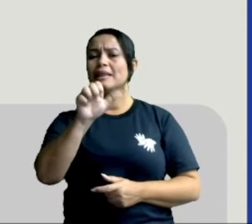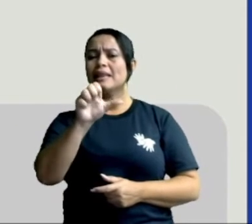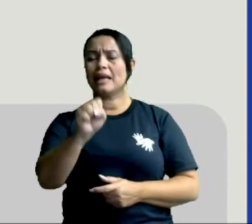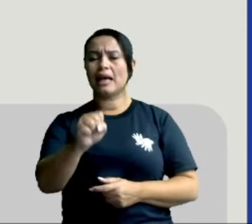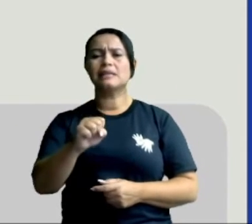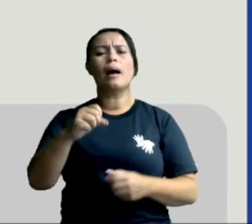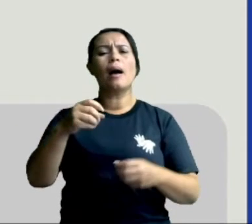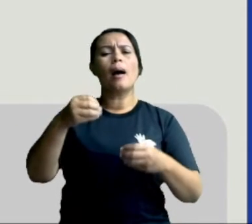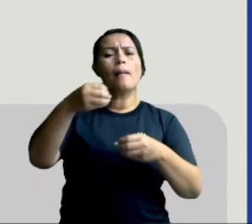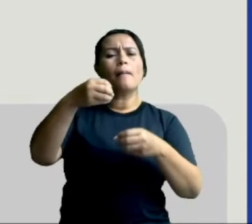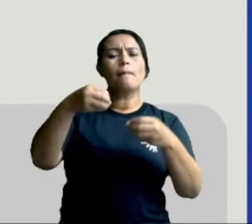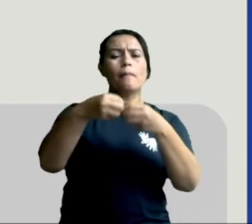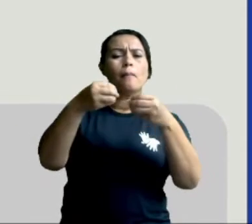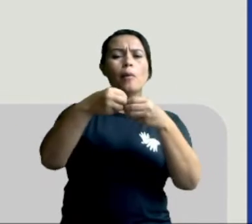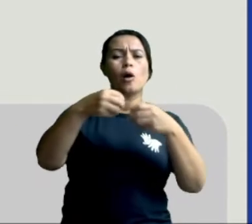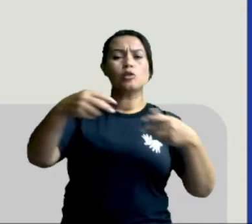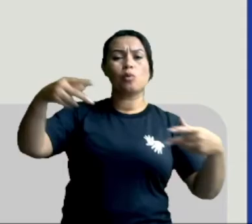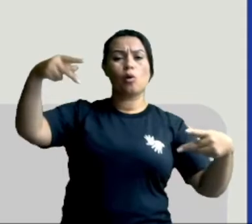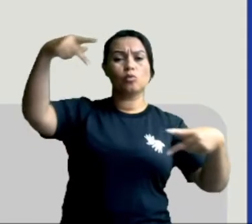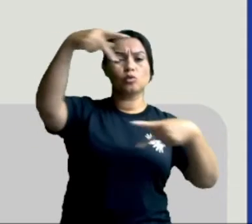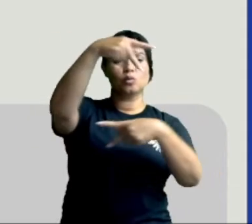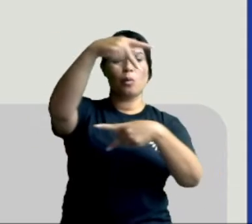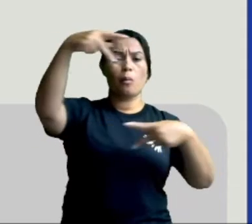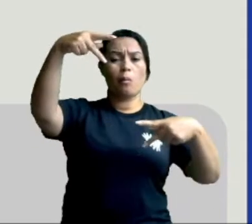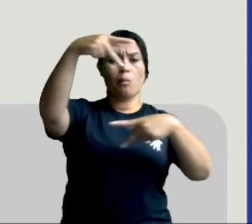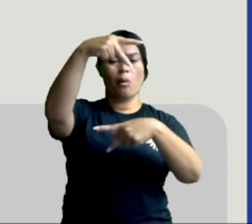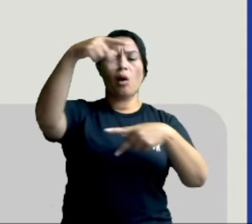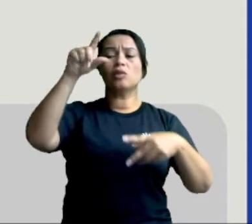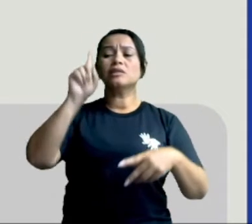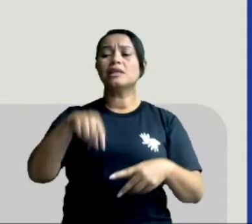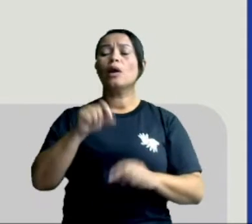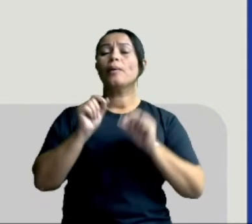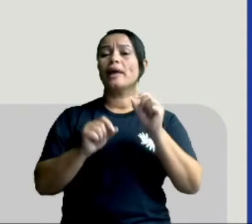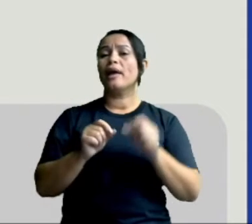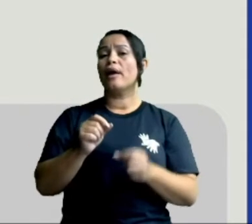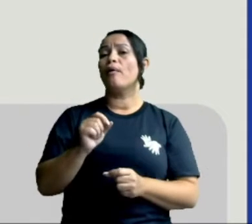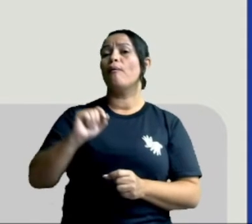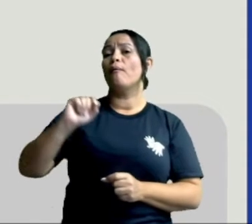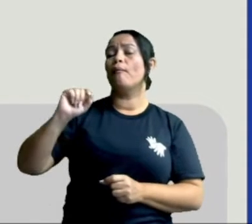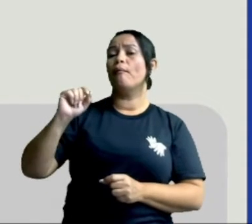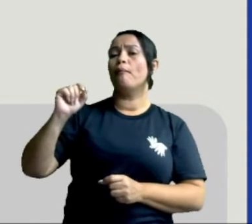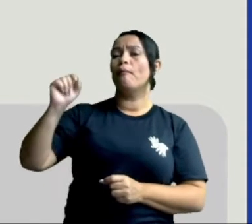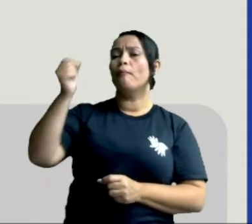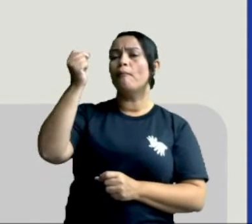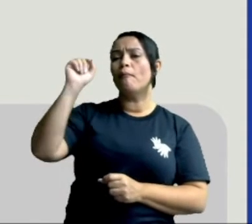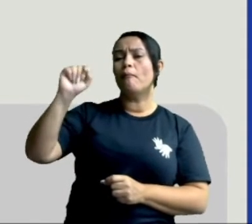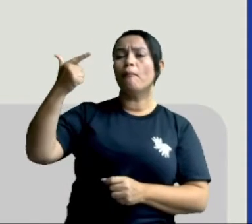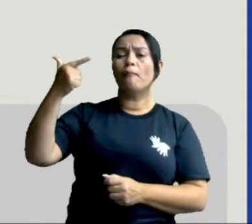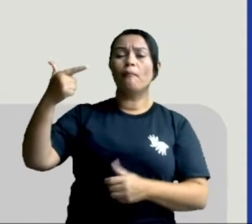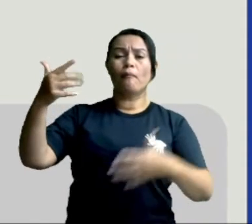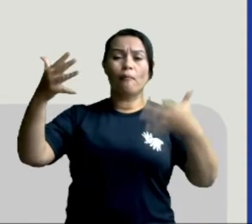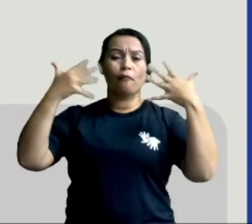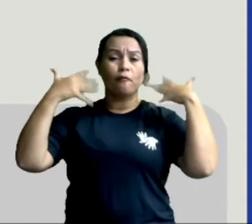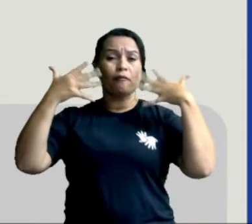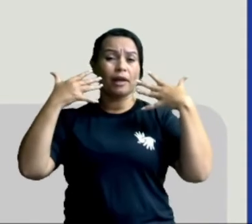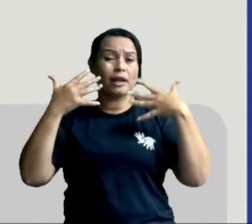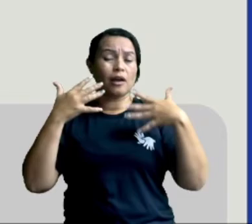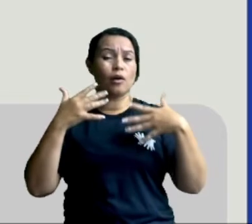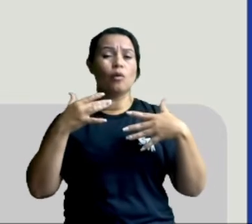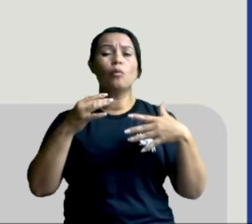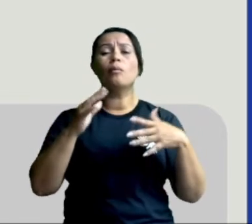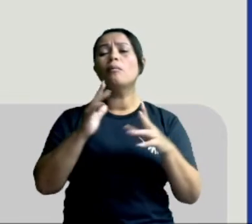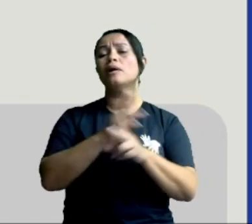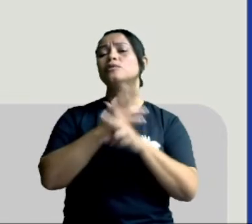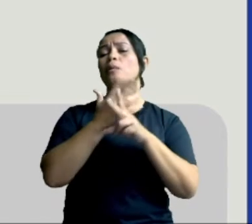apresenta duas estações bem definidas que é um verão Fresco com temperatura em torno de 10 graus